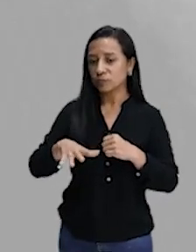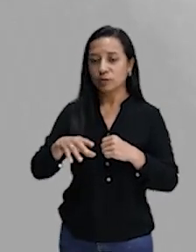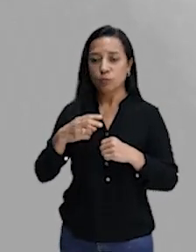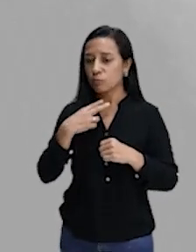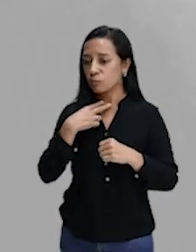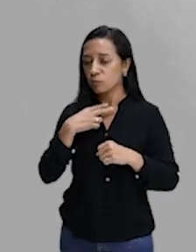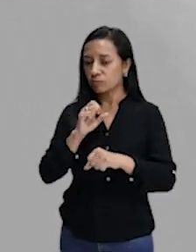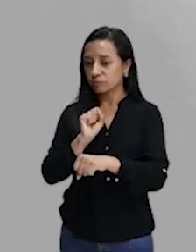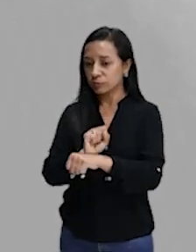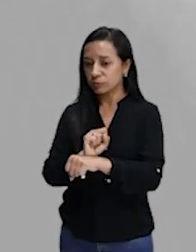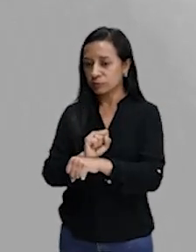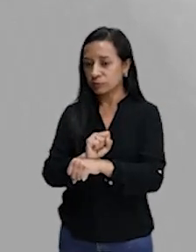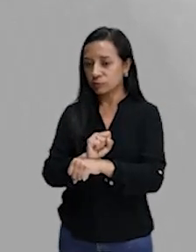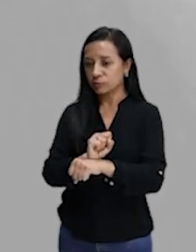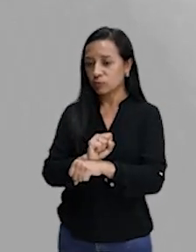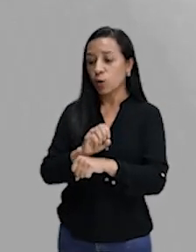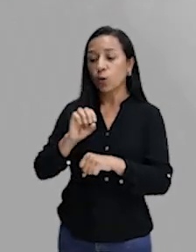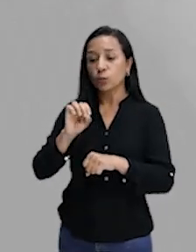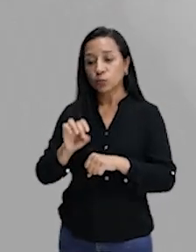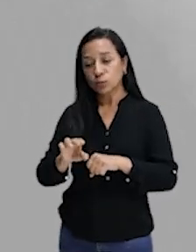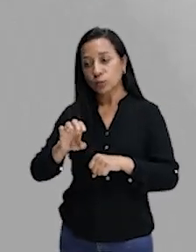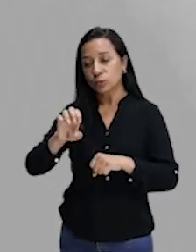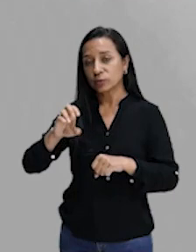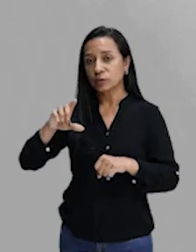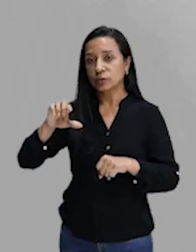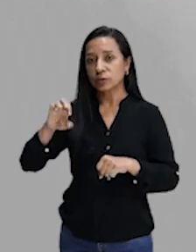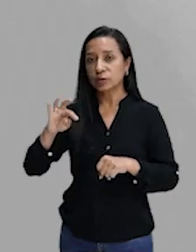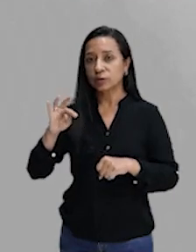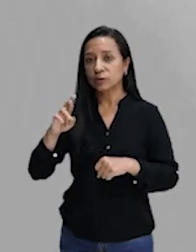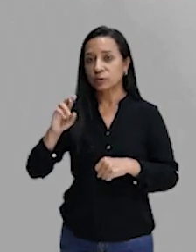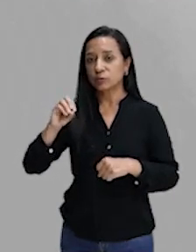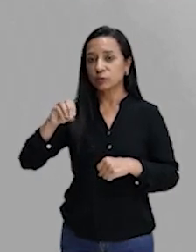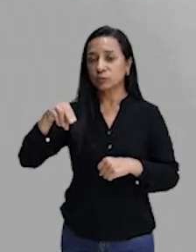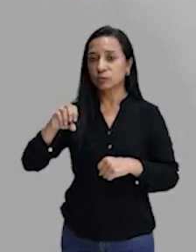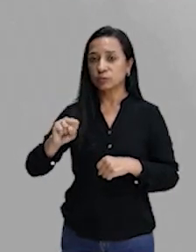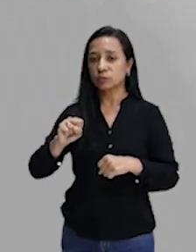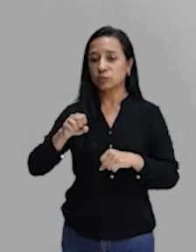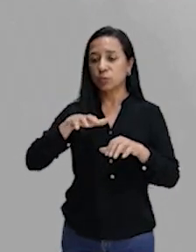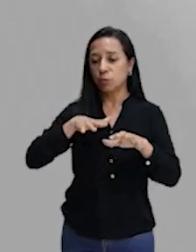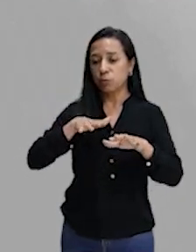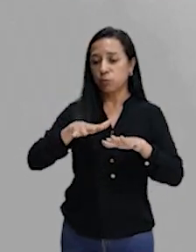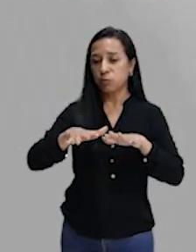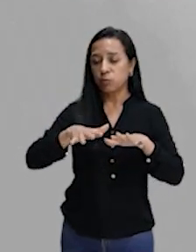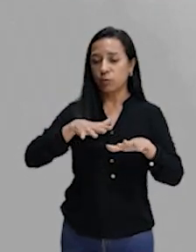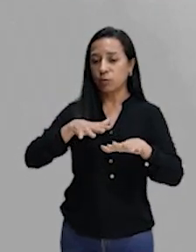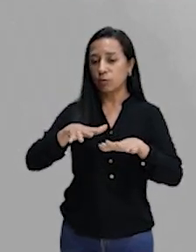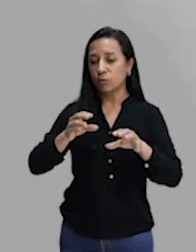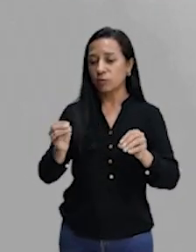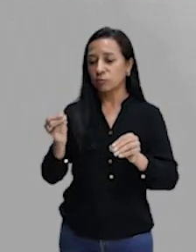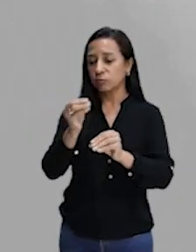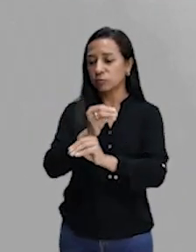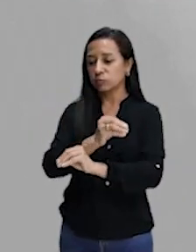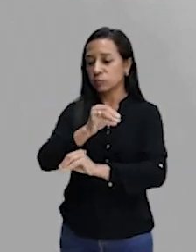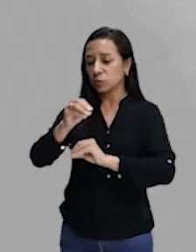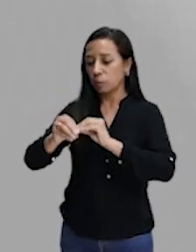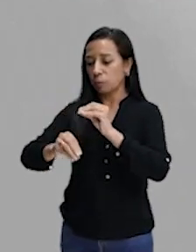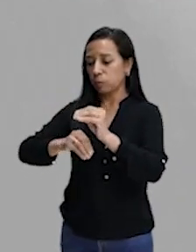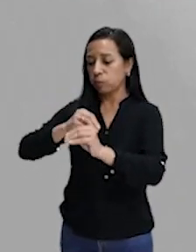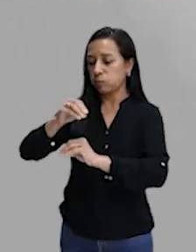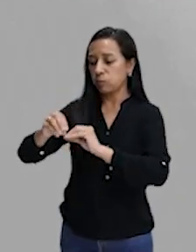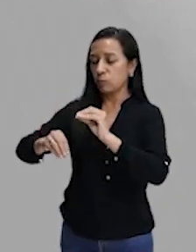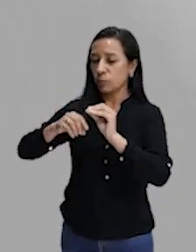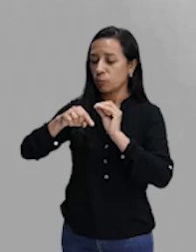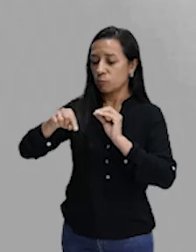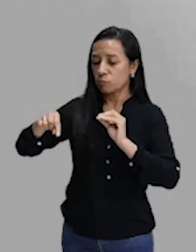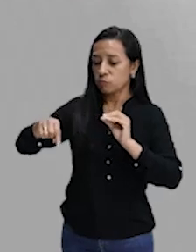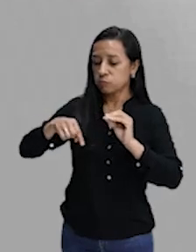mover não podem sair dali que se move são os elétrons os elétrons é que vão poder migrar fluir de uma partícula para